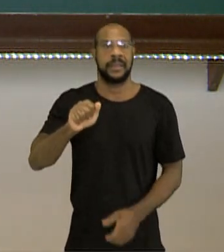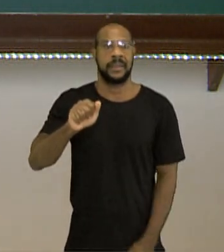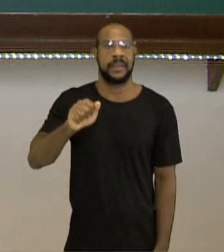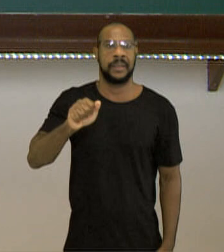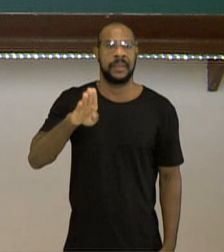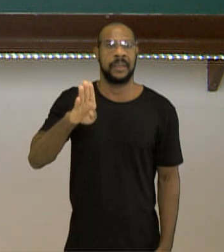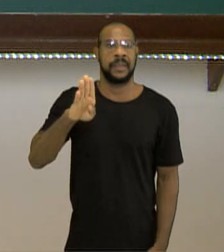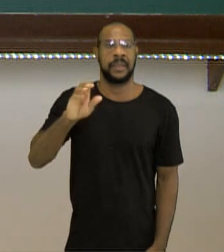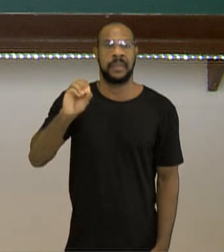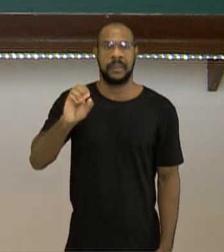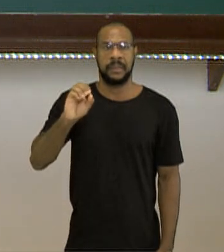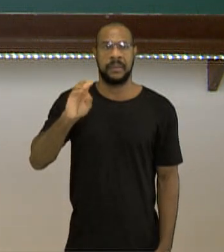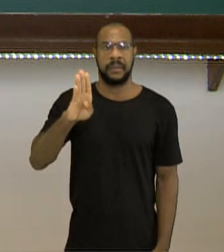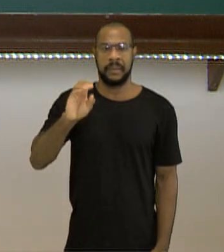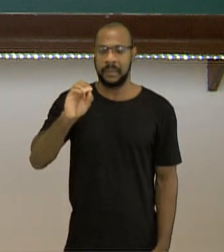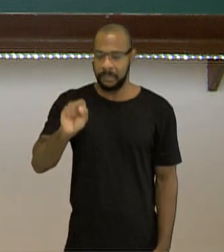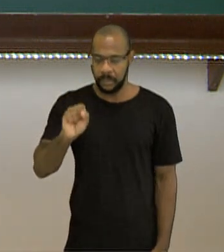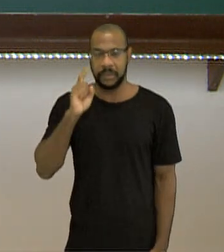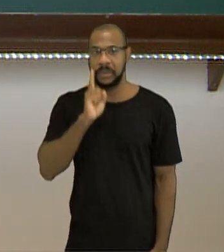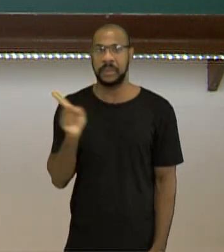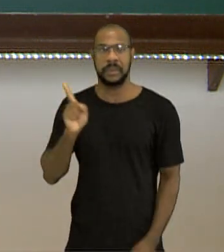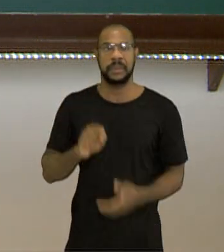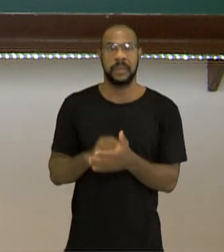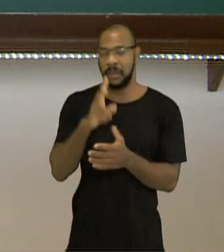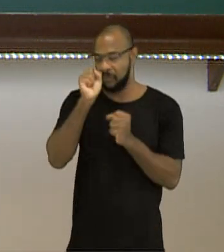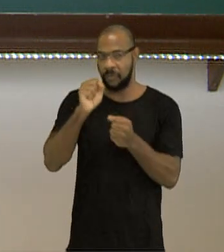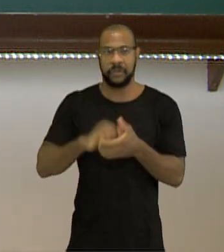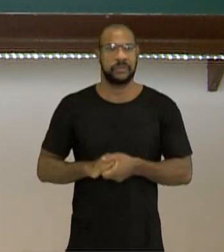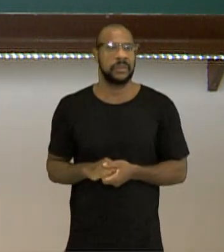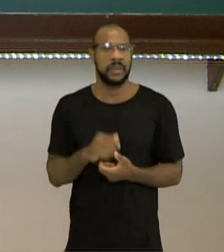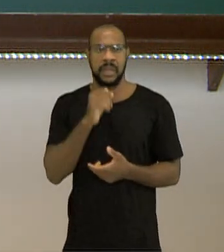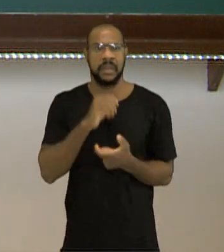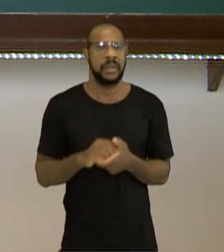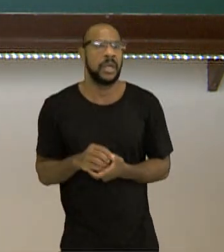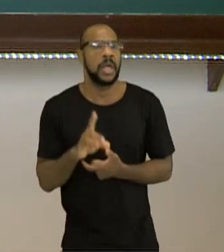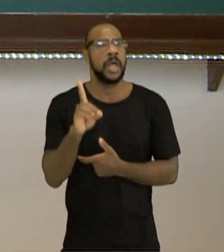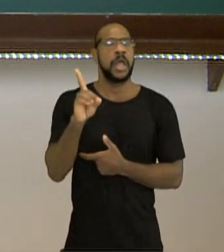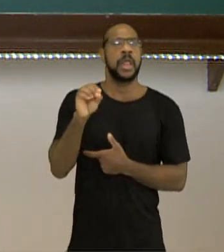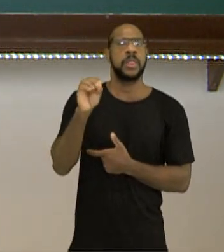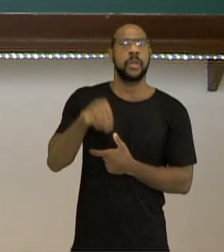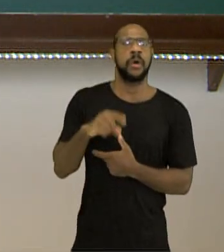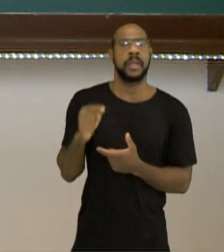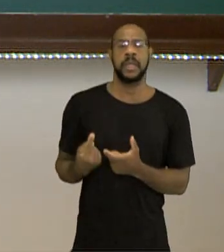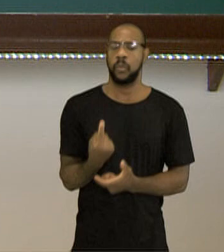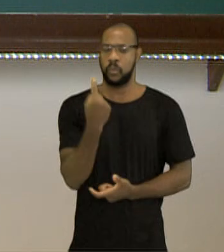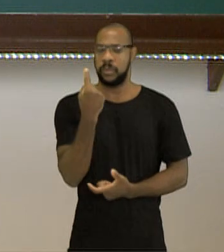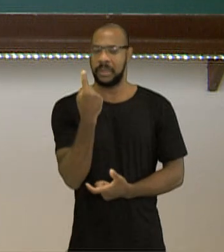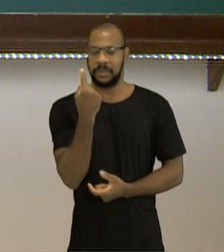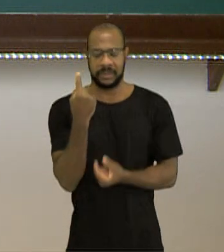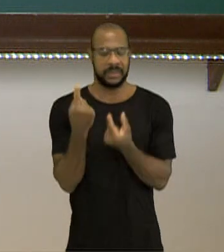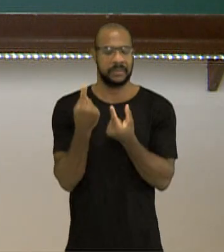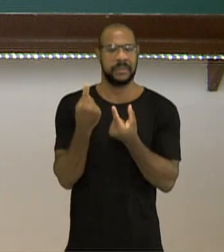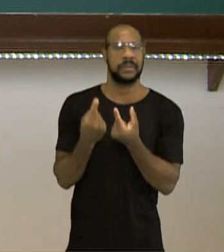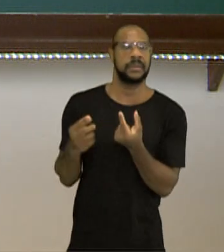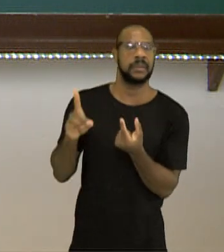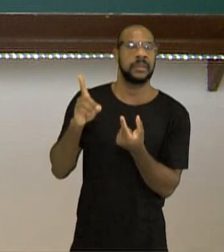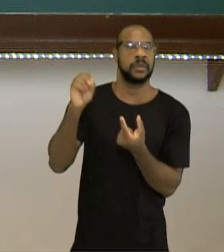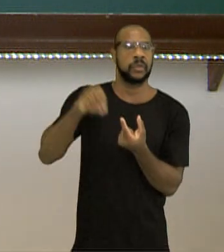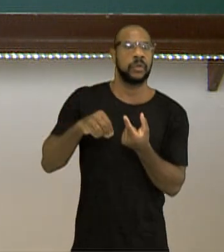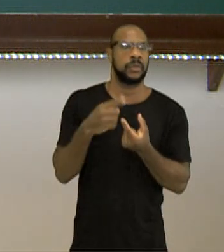risada aí e perceber o quê? Que dó é diferente de dó. Qual é a